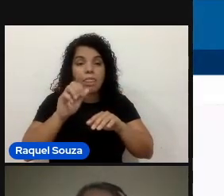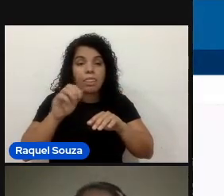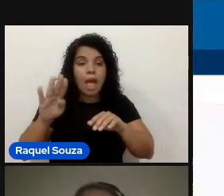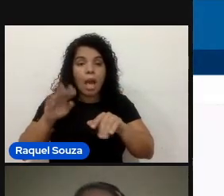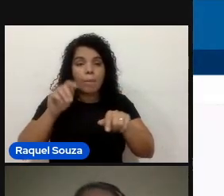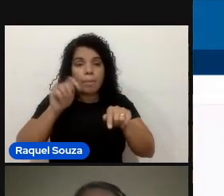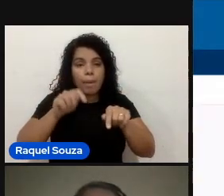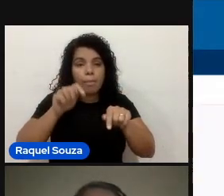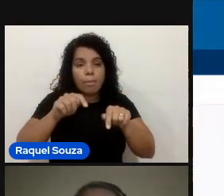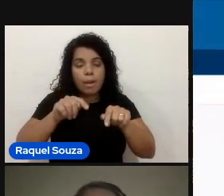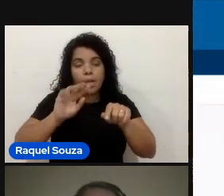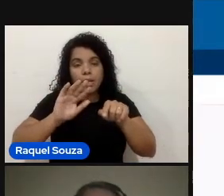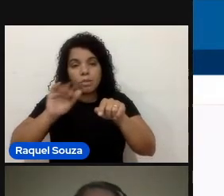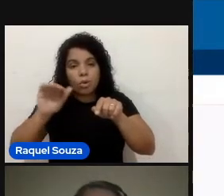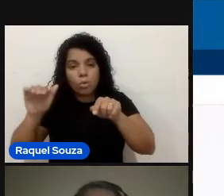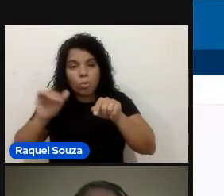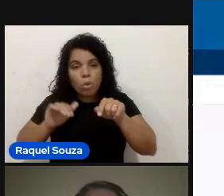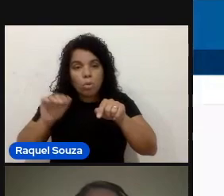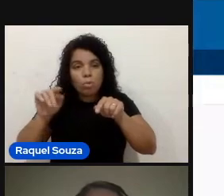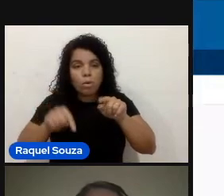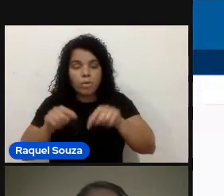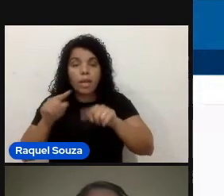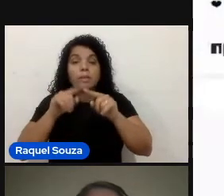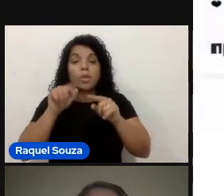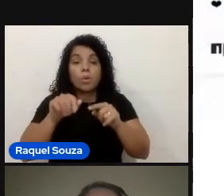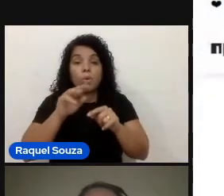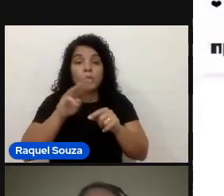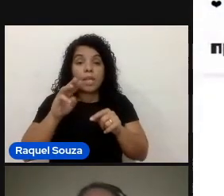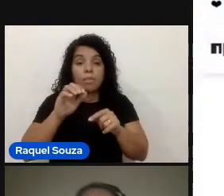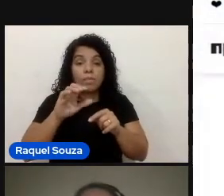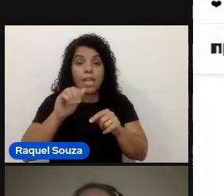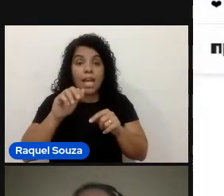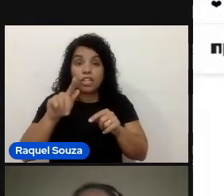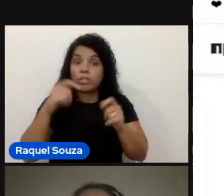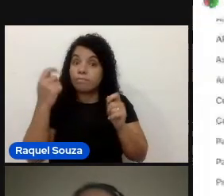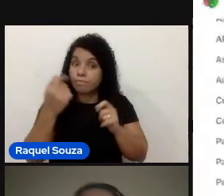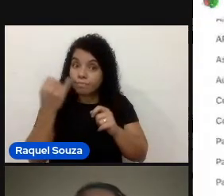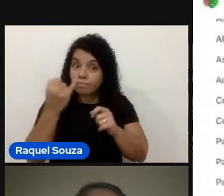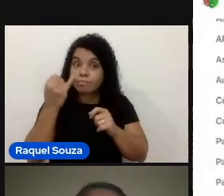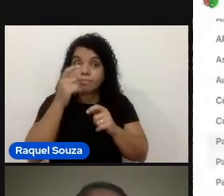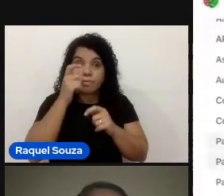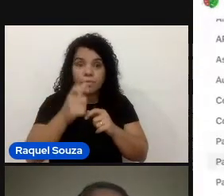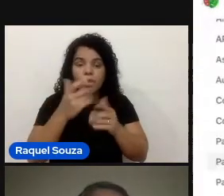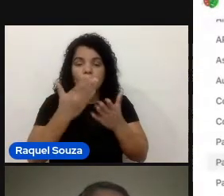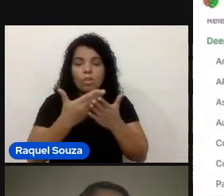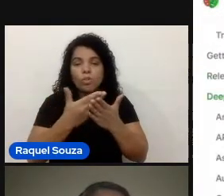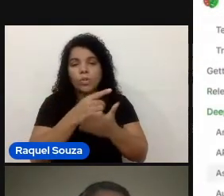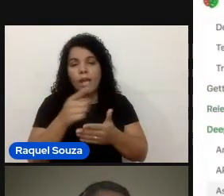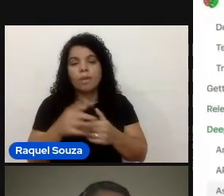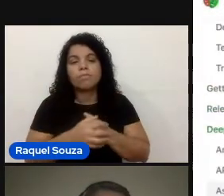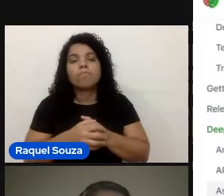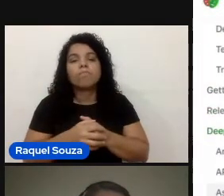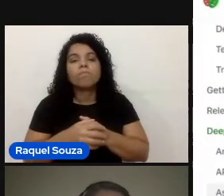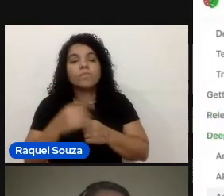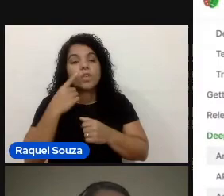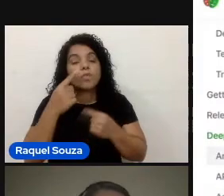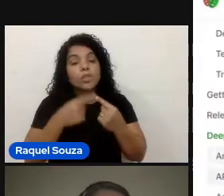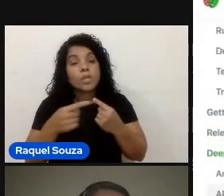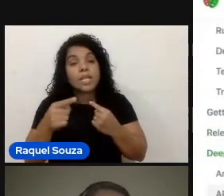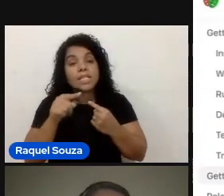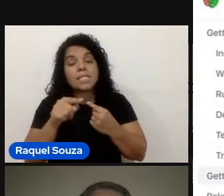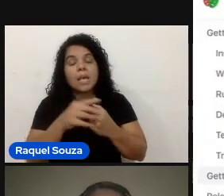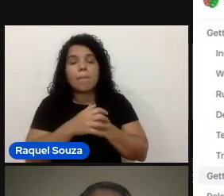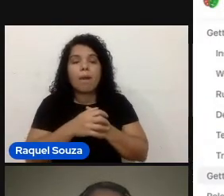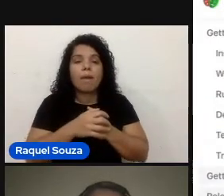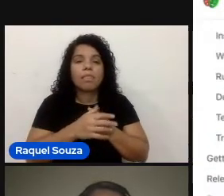enfim, WCAG é uma coisa interessante de se estudar. Uma coisa que eu reparei durante a semana é que já